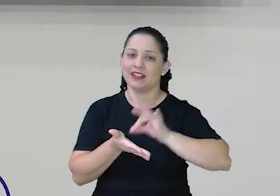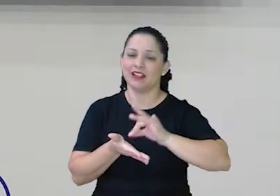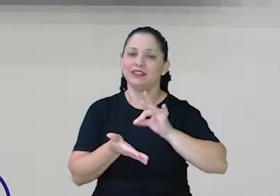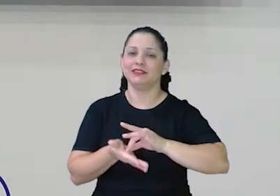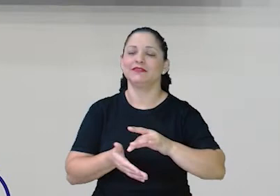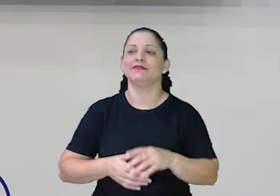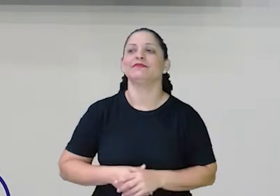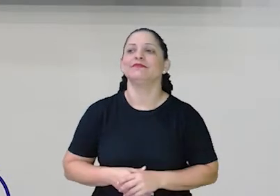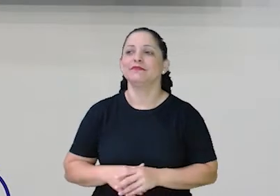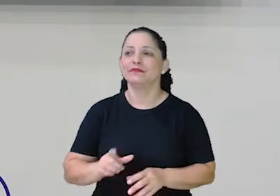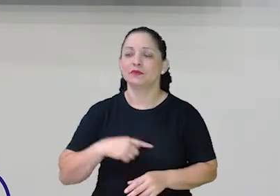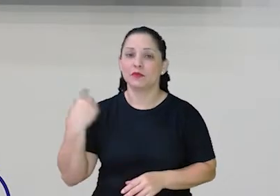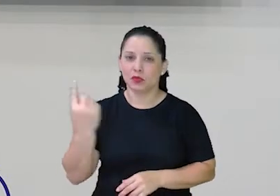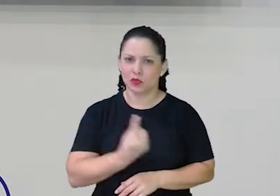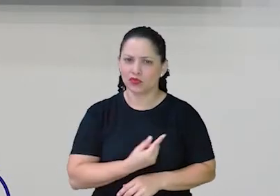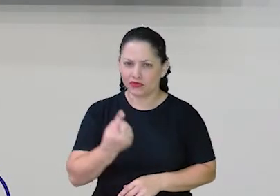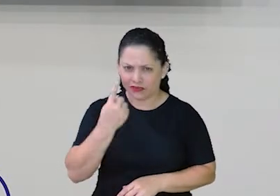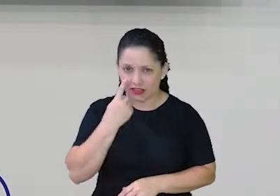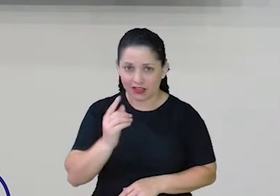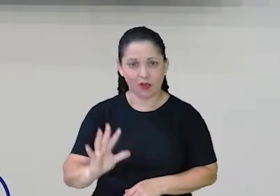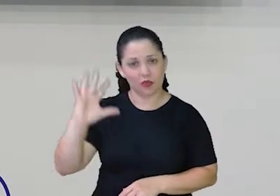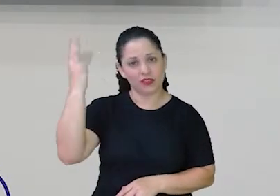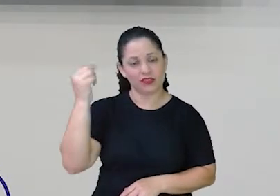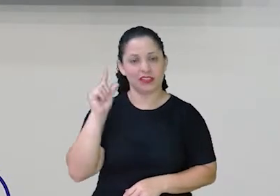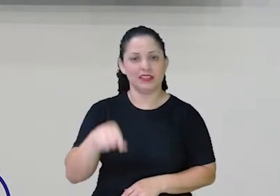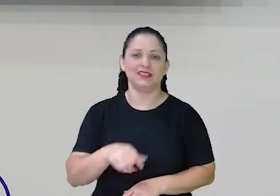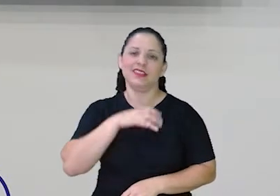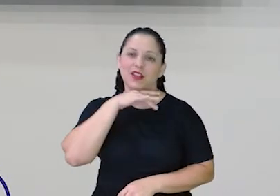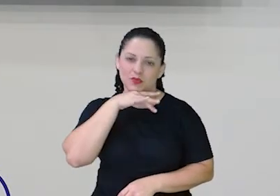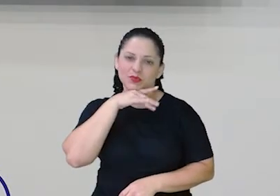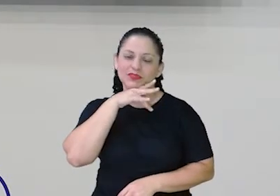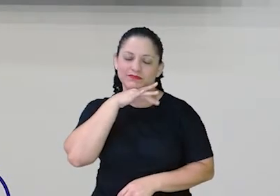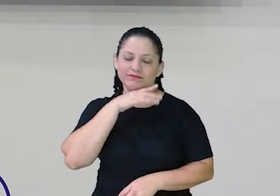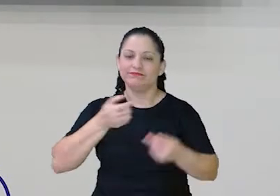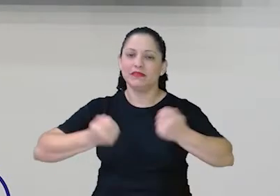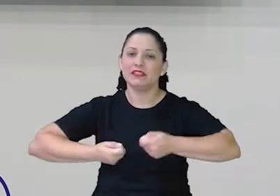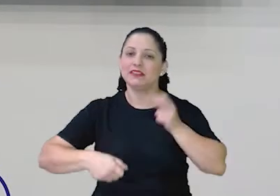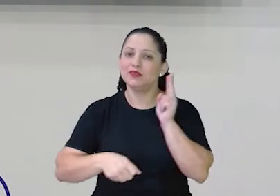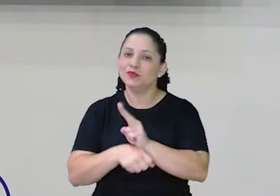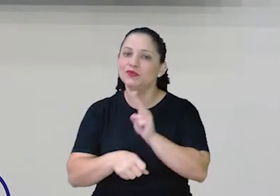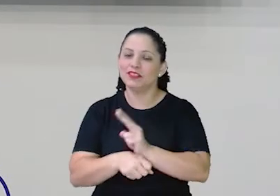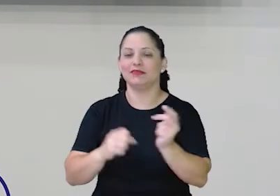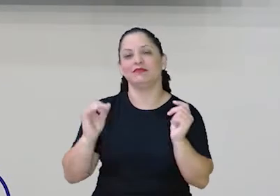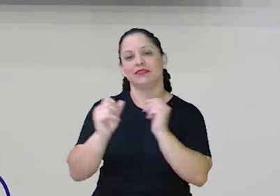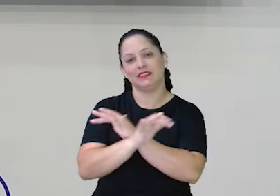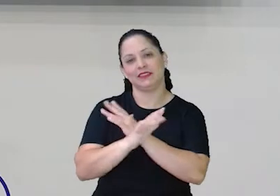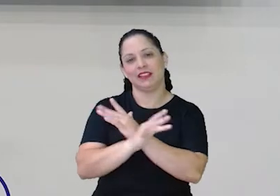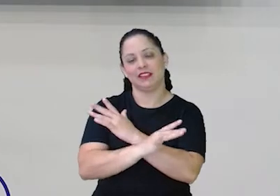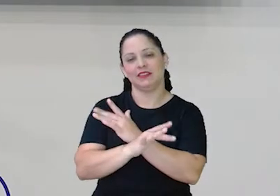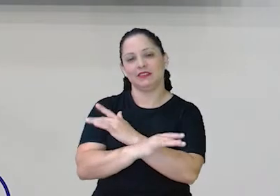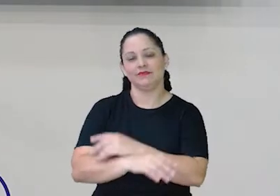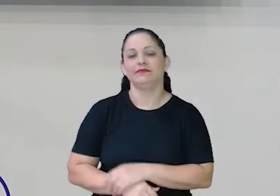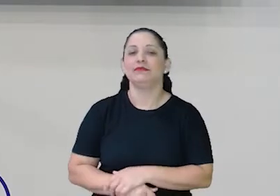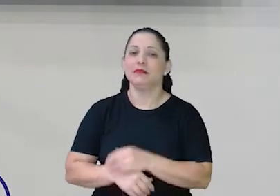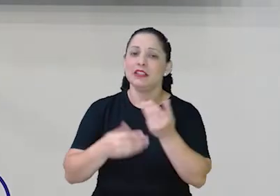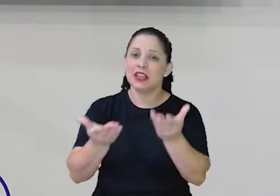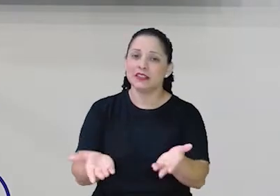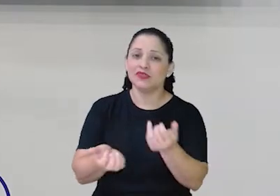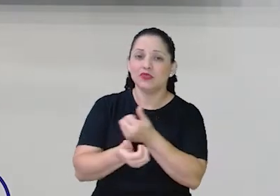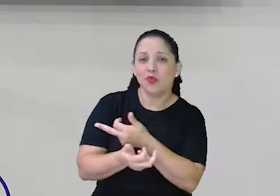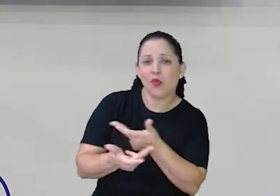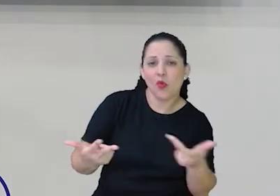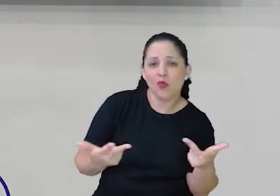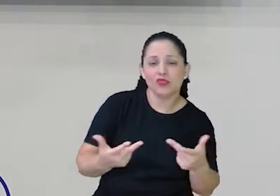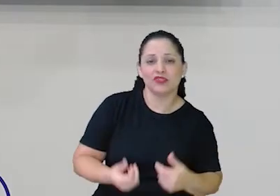É verdade, a gente vê muito essa situação e não é nada legal. A gente sempre tem que tomar cuidado com a nossa cidade. E são esses pequenos atos que a gente